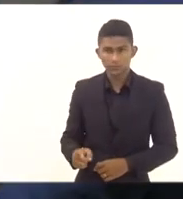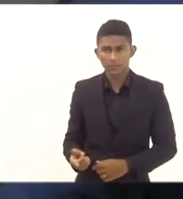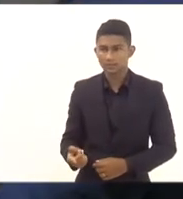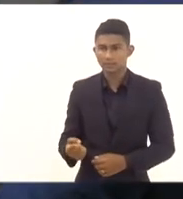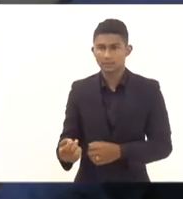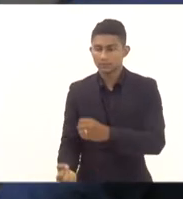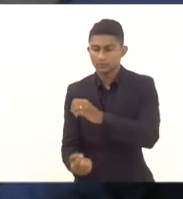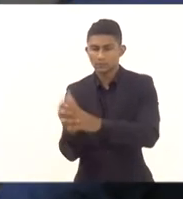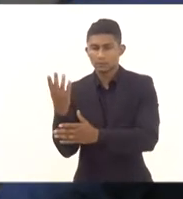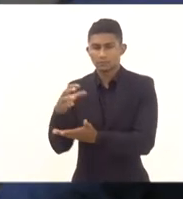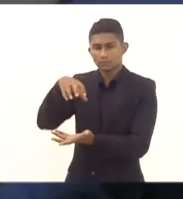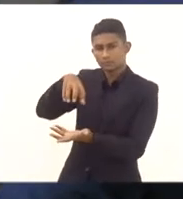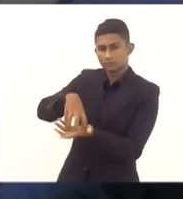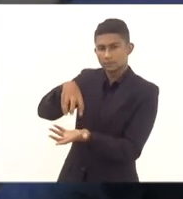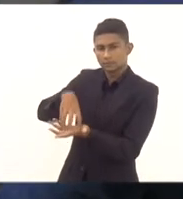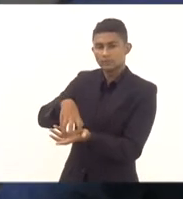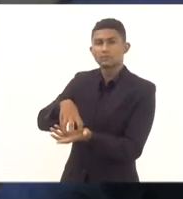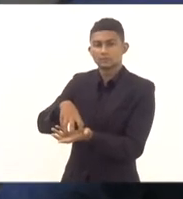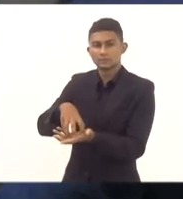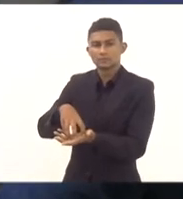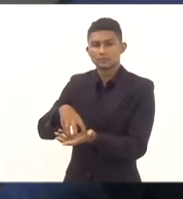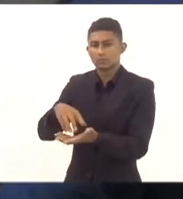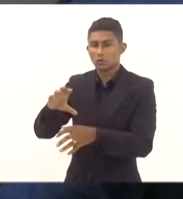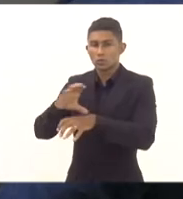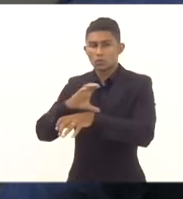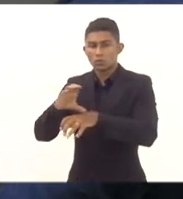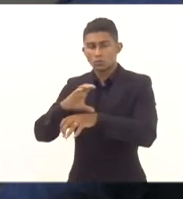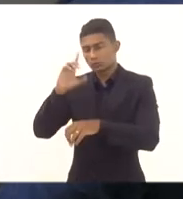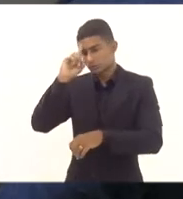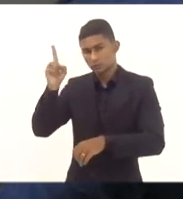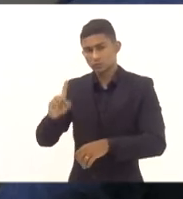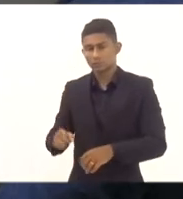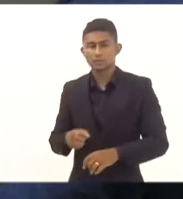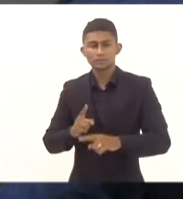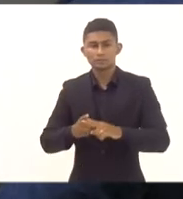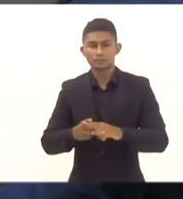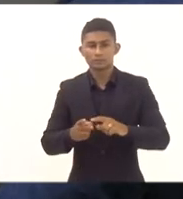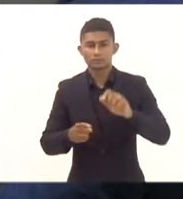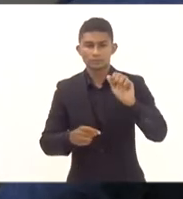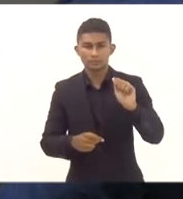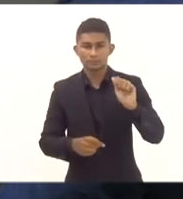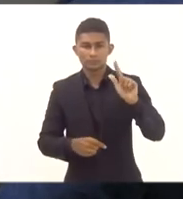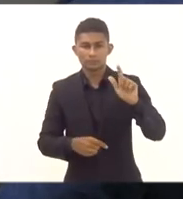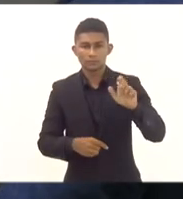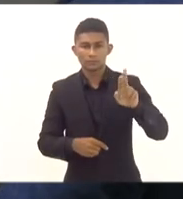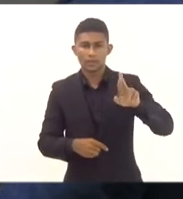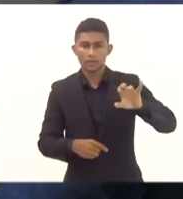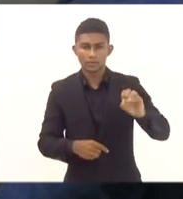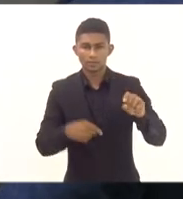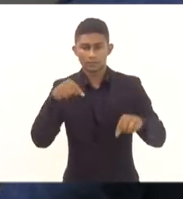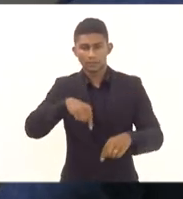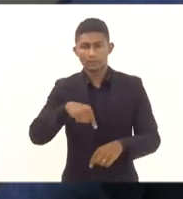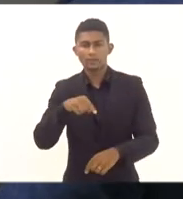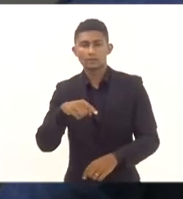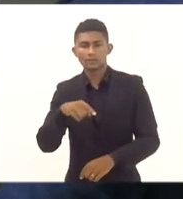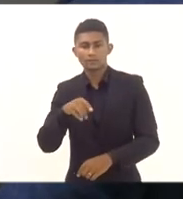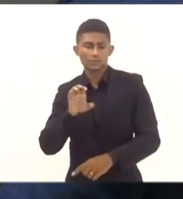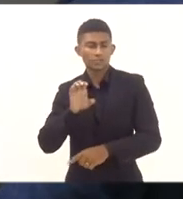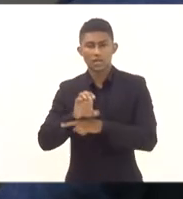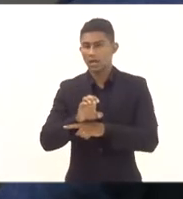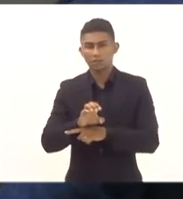esse sendo que totalmente alheia às atribuições da gerrie ou na no estado em relação